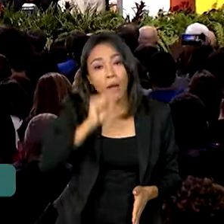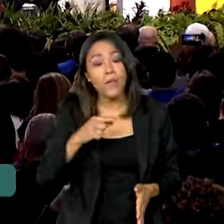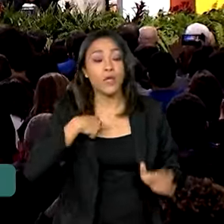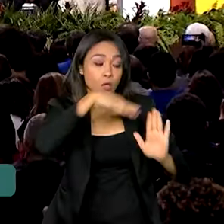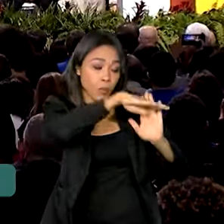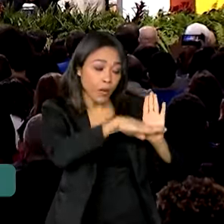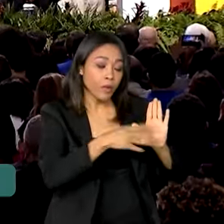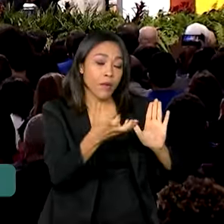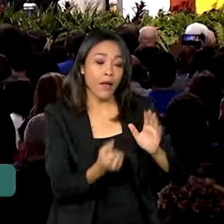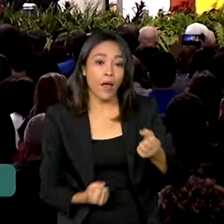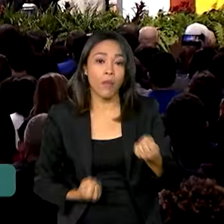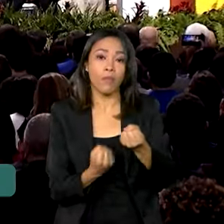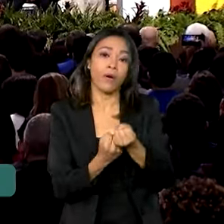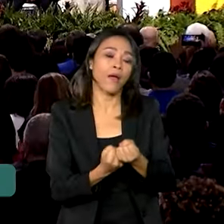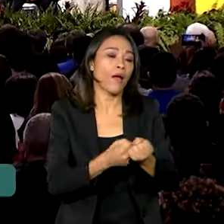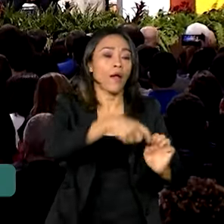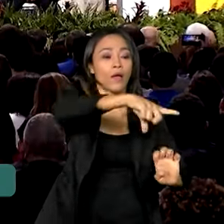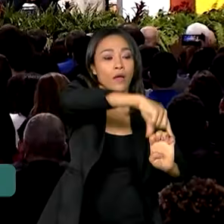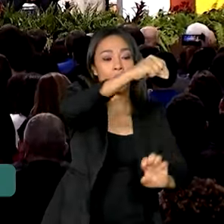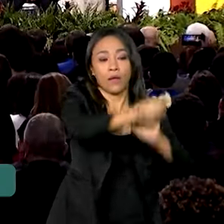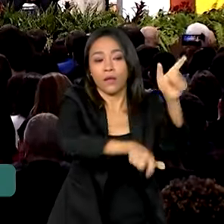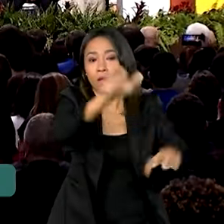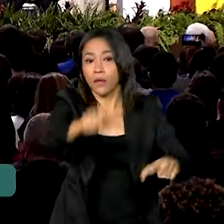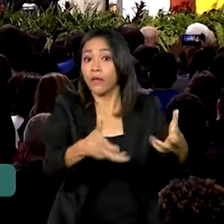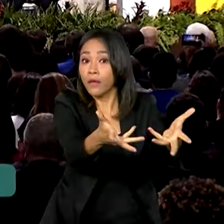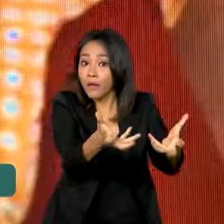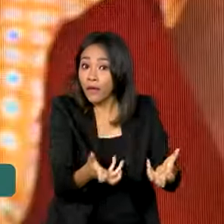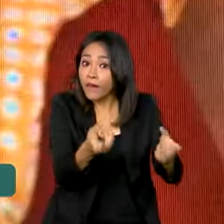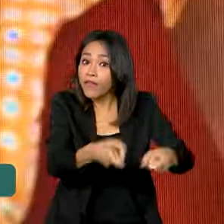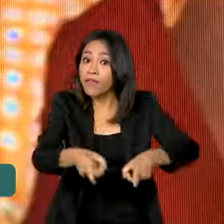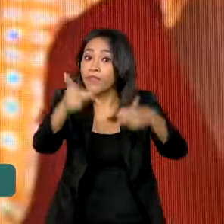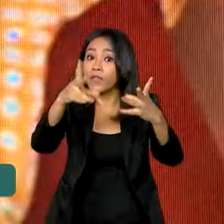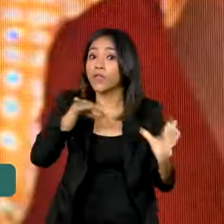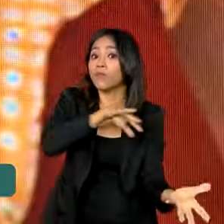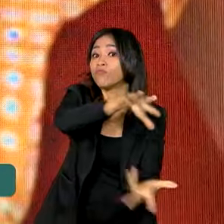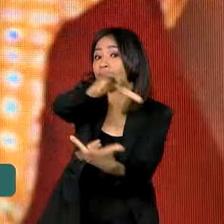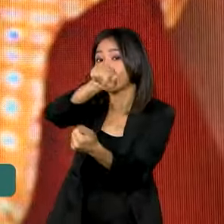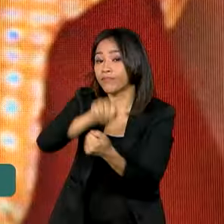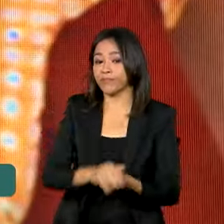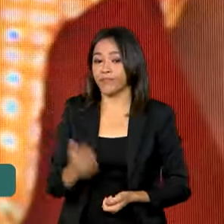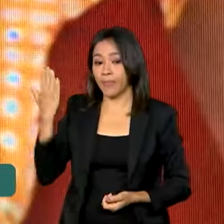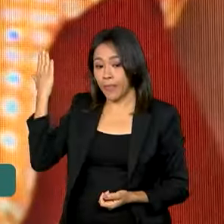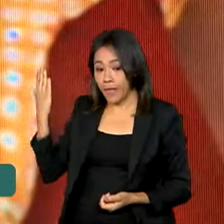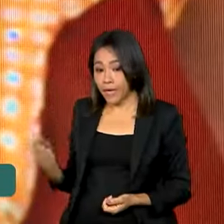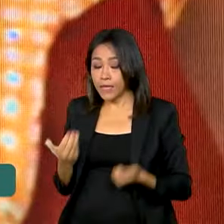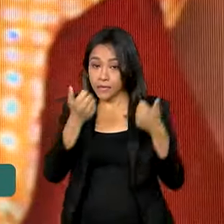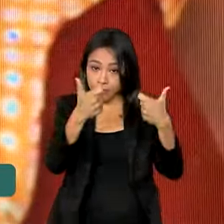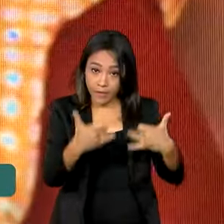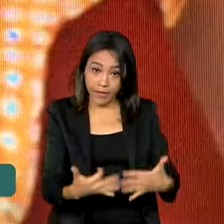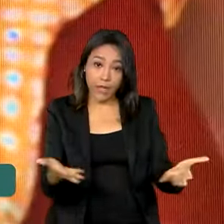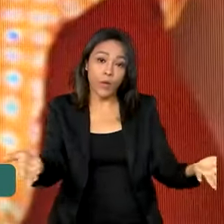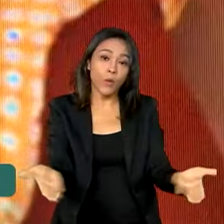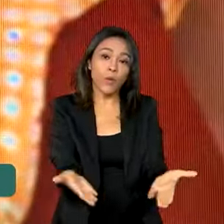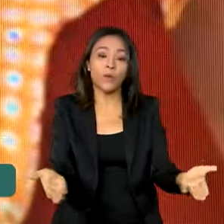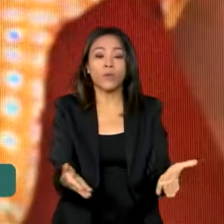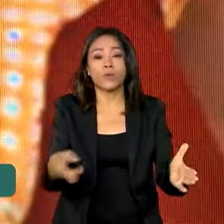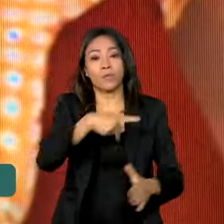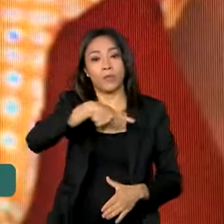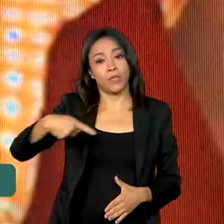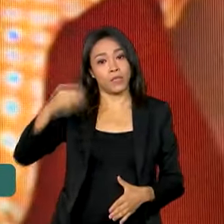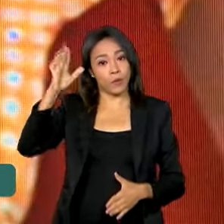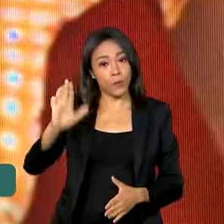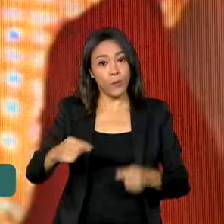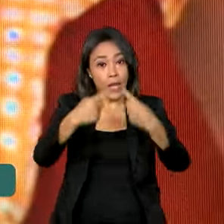os empreendedores que querem entrar no mercado internacional. Hoje também o presidente Lula lança o